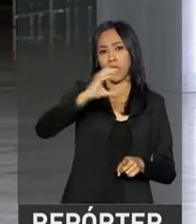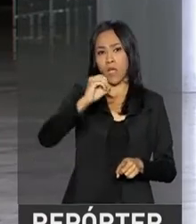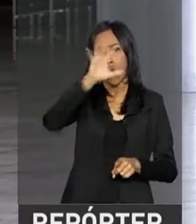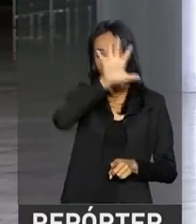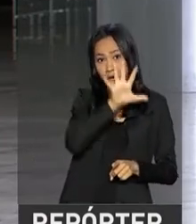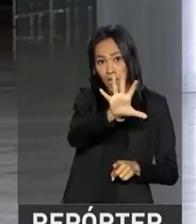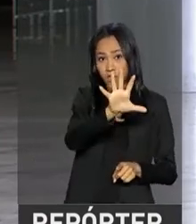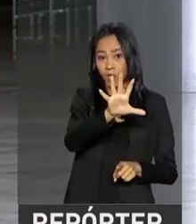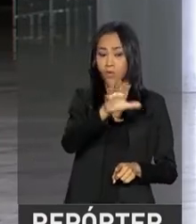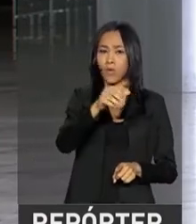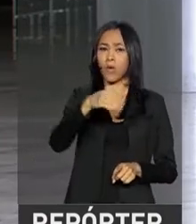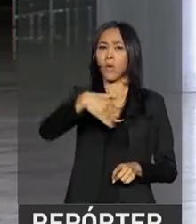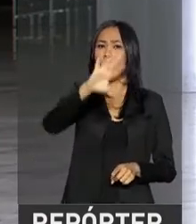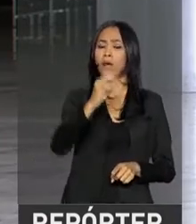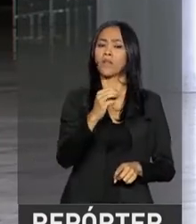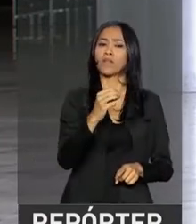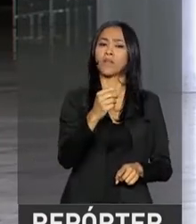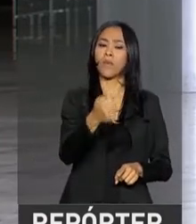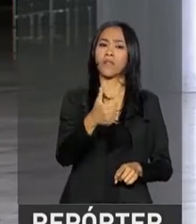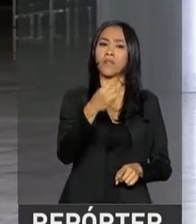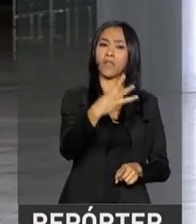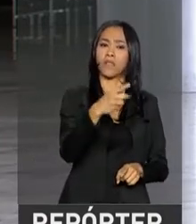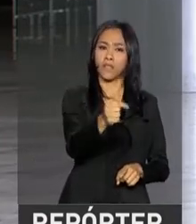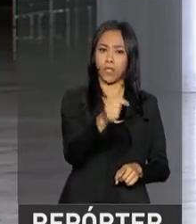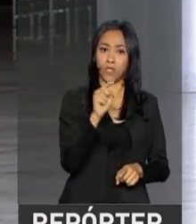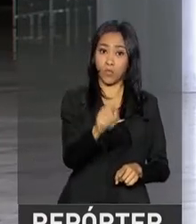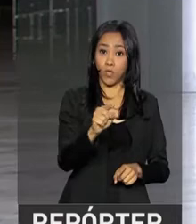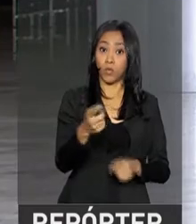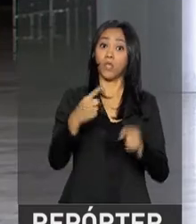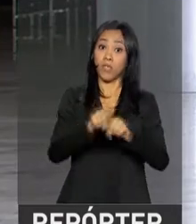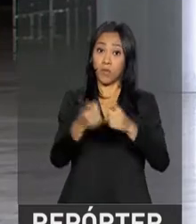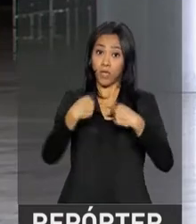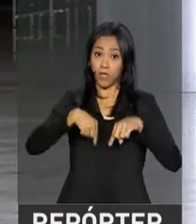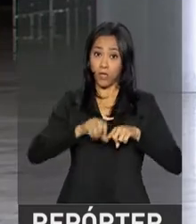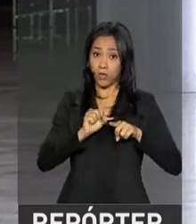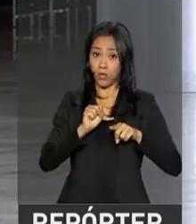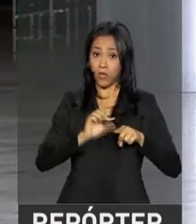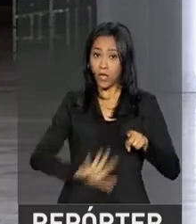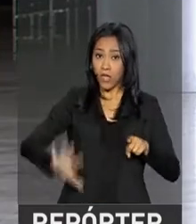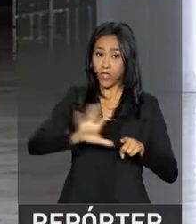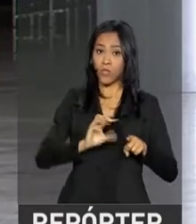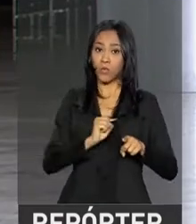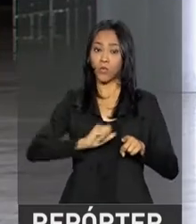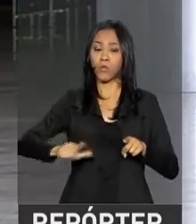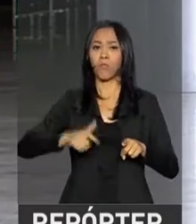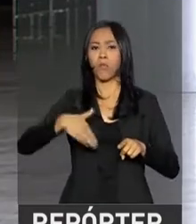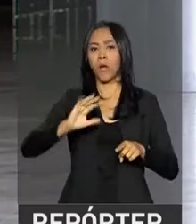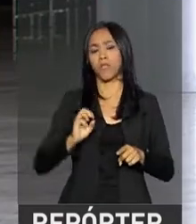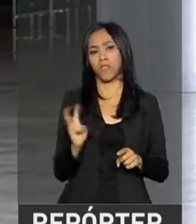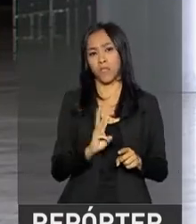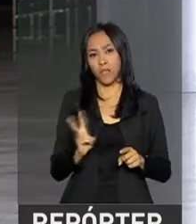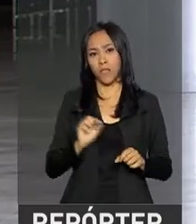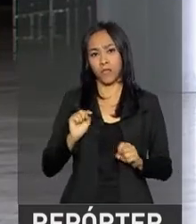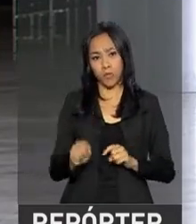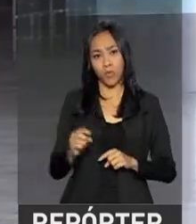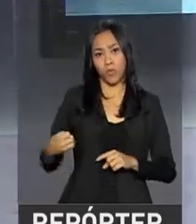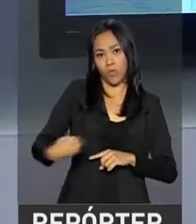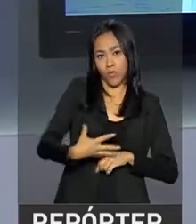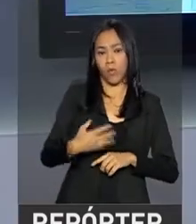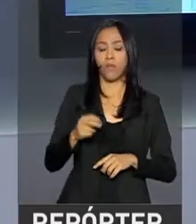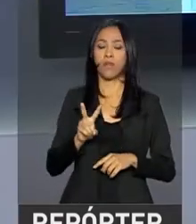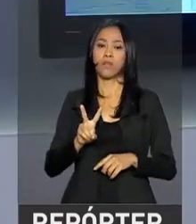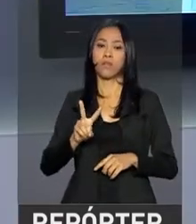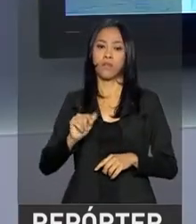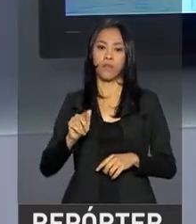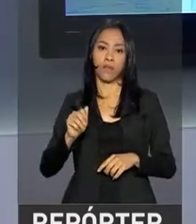quase 37 mil postos e no sul onde foram geradas mais de 33 mil novas vagas roberto